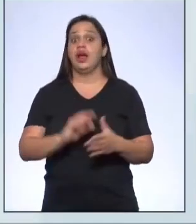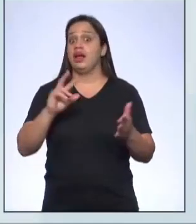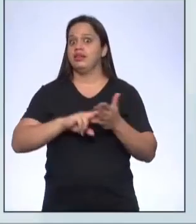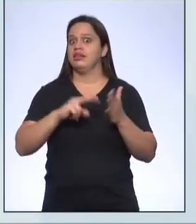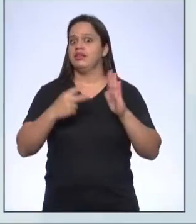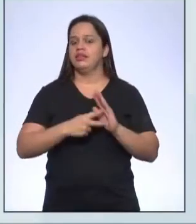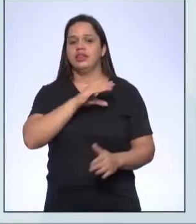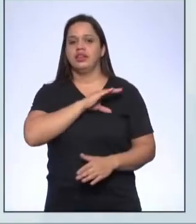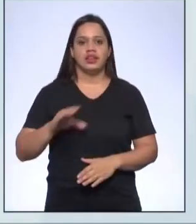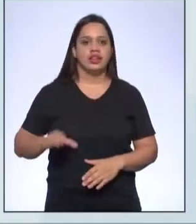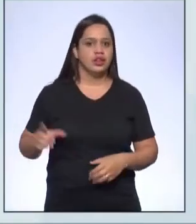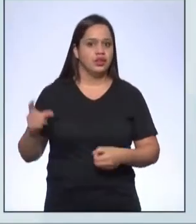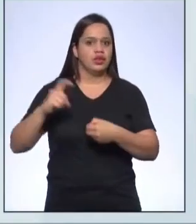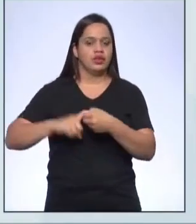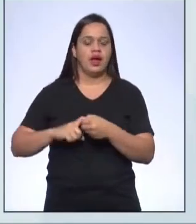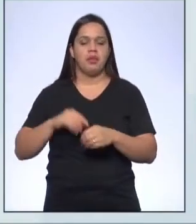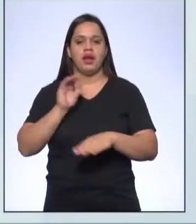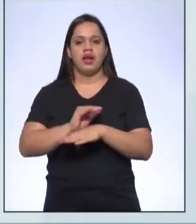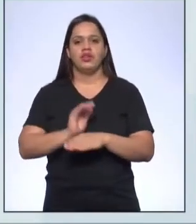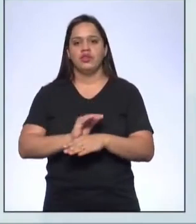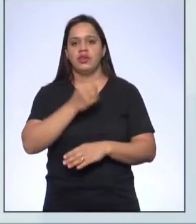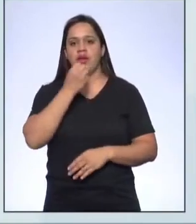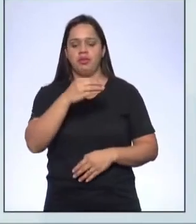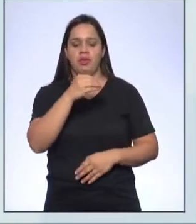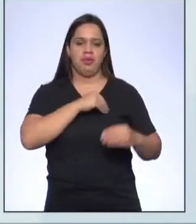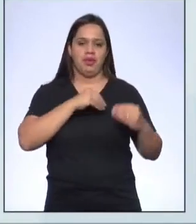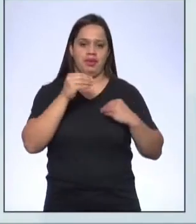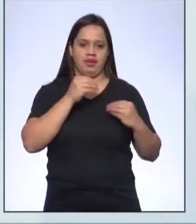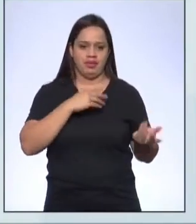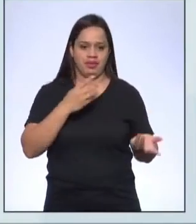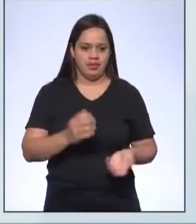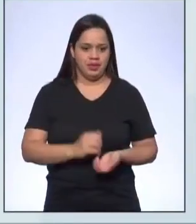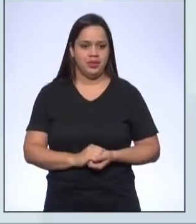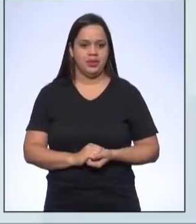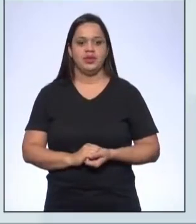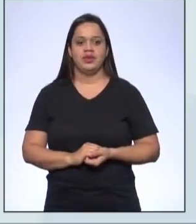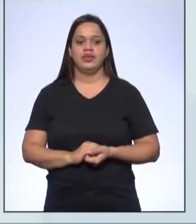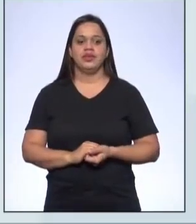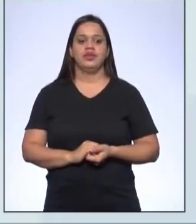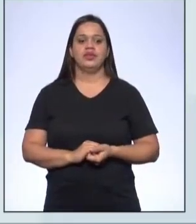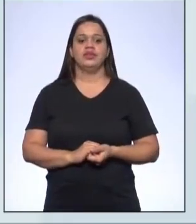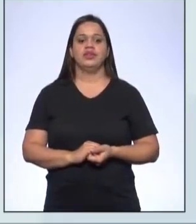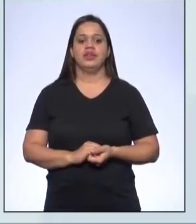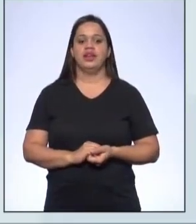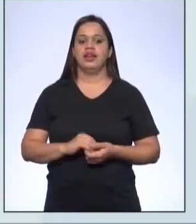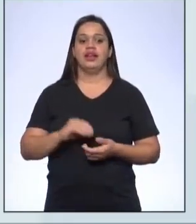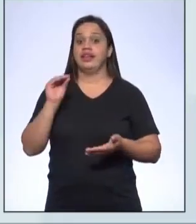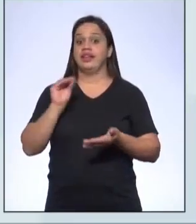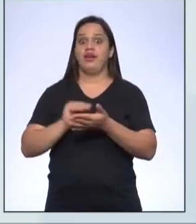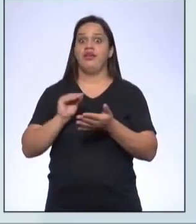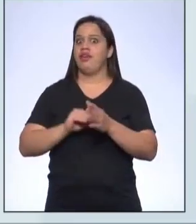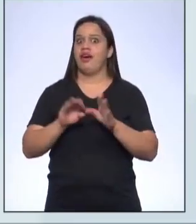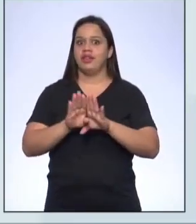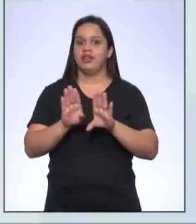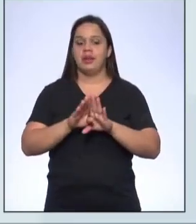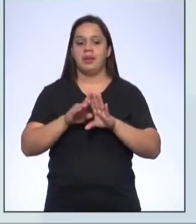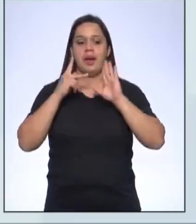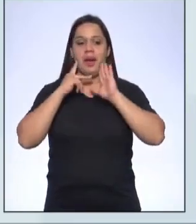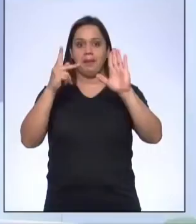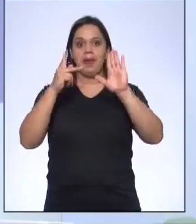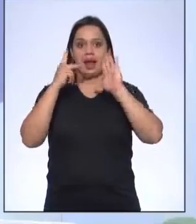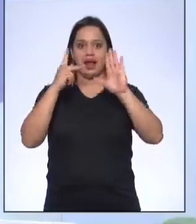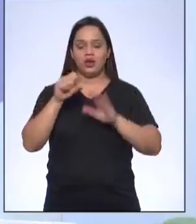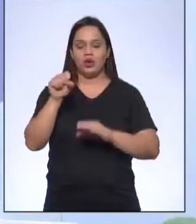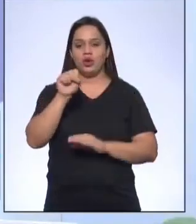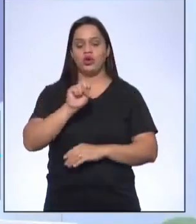julgar os bons e os pecadores. Olha aquele buraco. Olha isso. Não faltam até pregadores com megafone. Sim. Então,